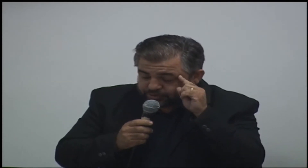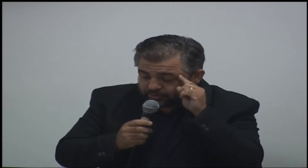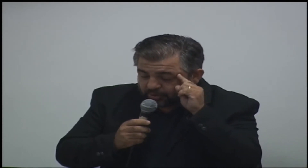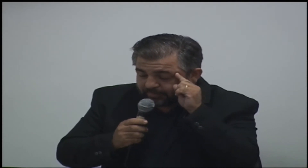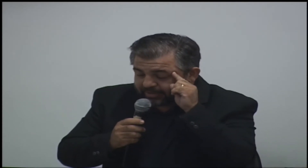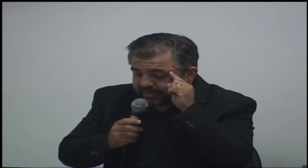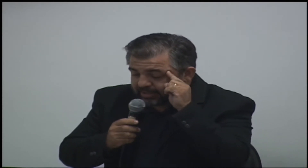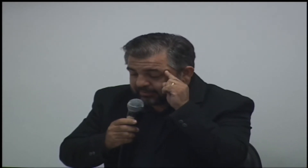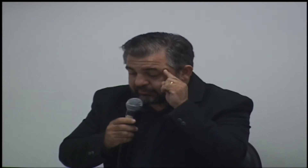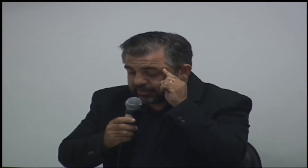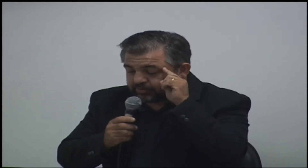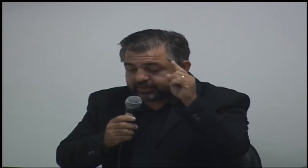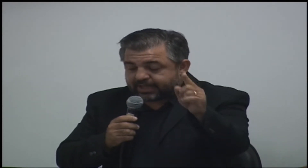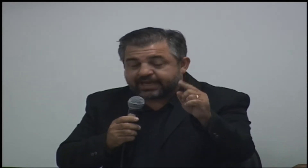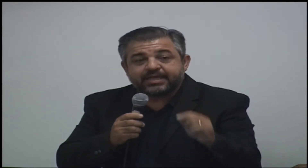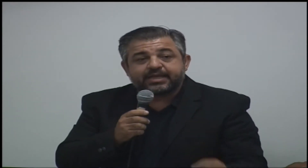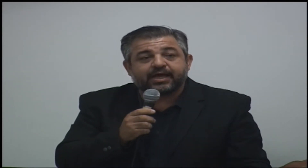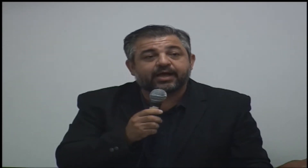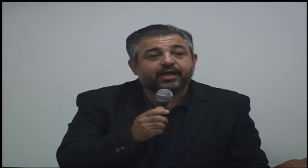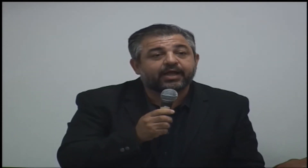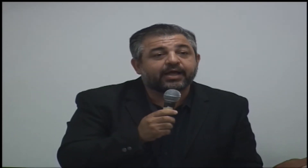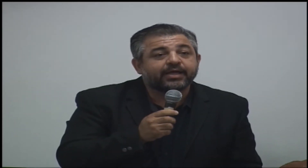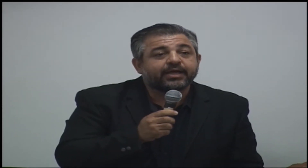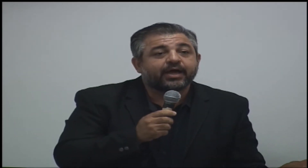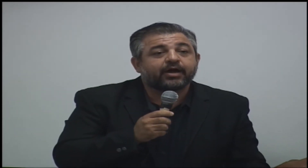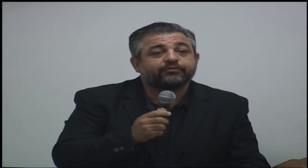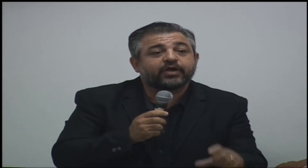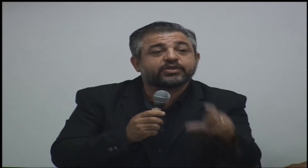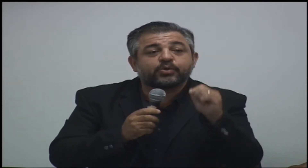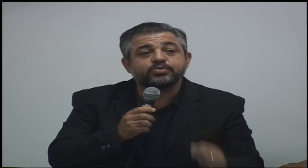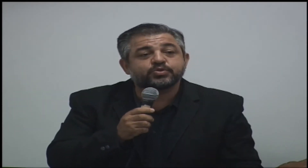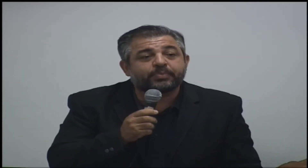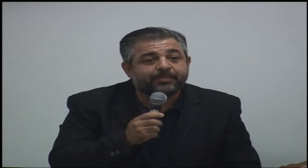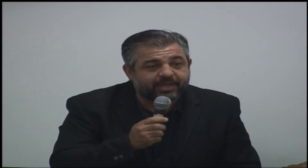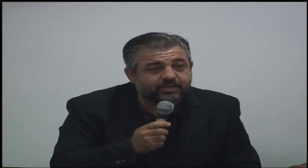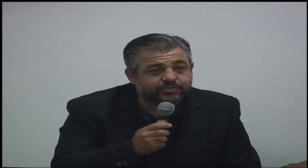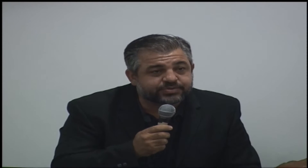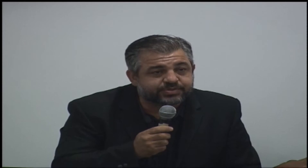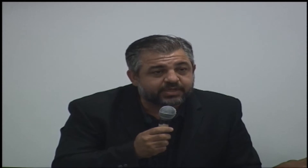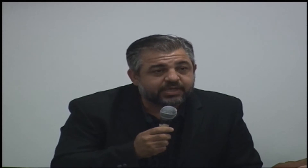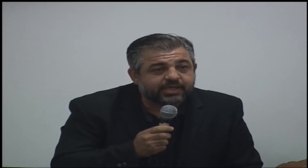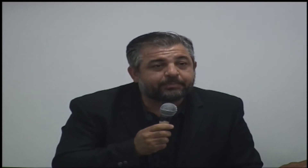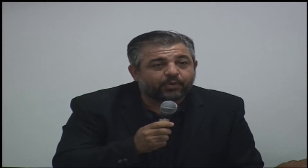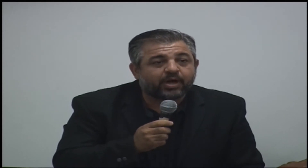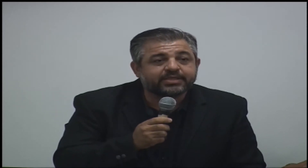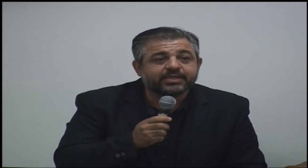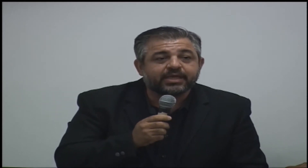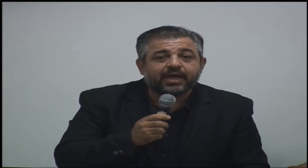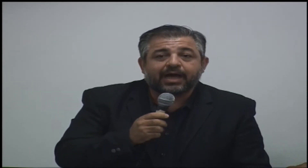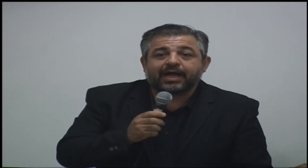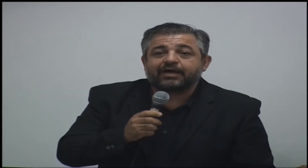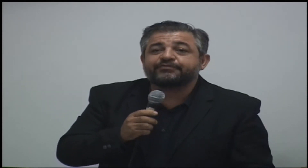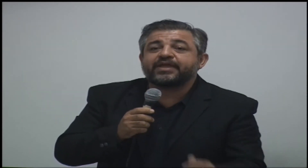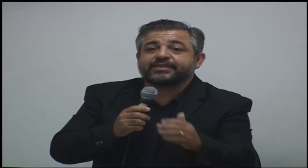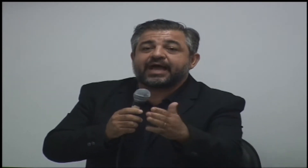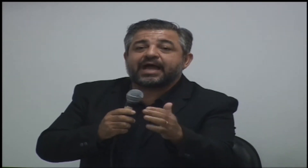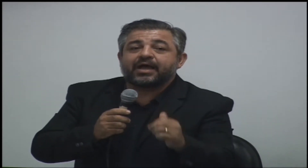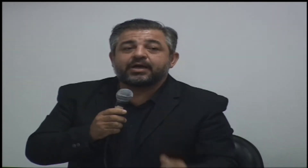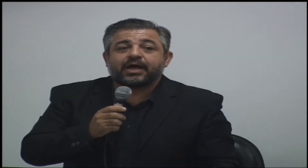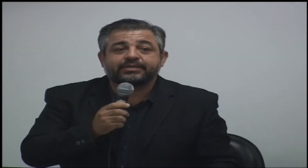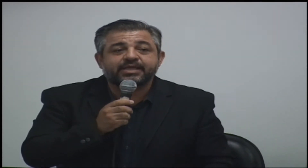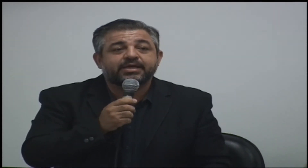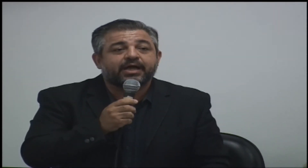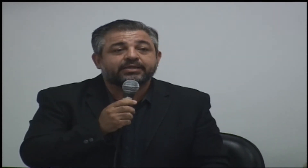me fugiu o nome aqui, vereadora, aqui, a Lília, a falta de alguns suplementos que pode